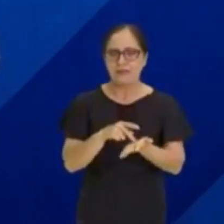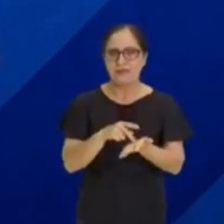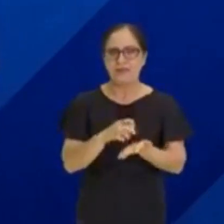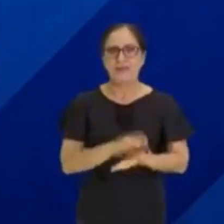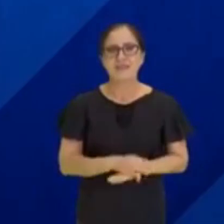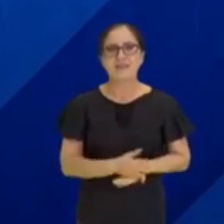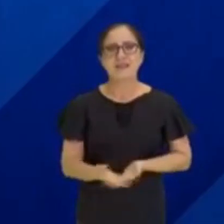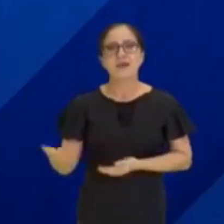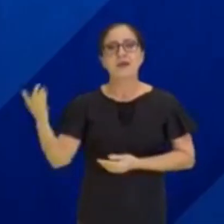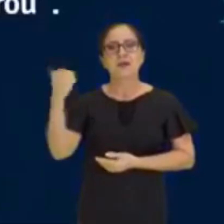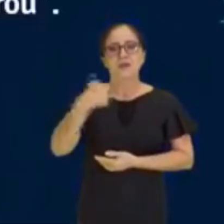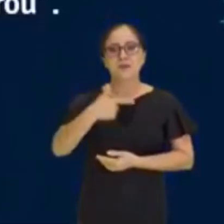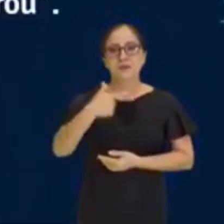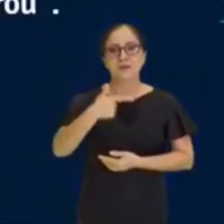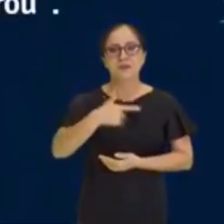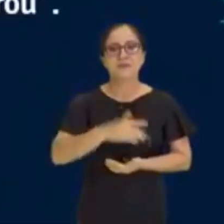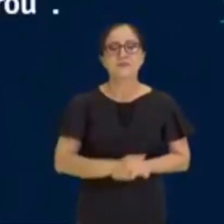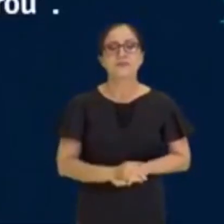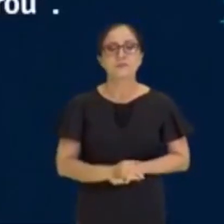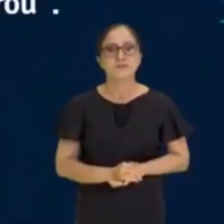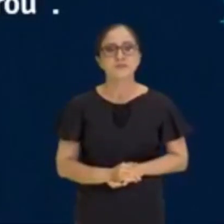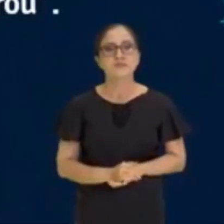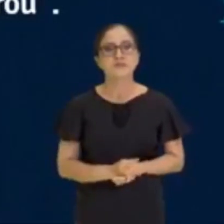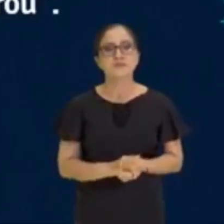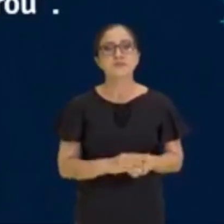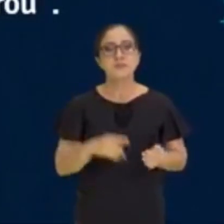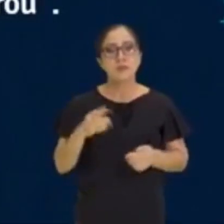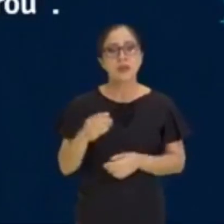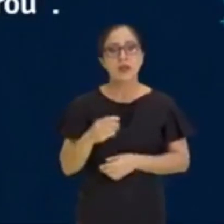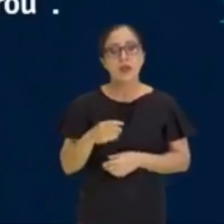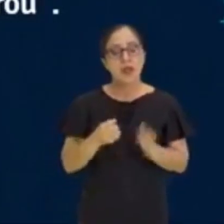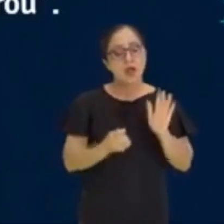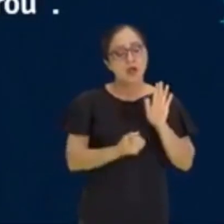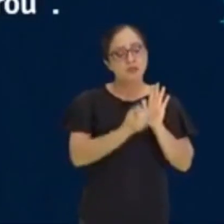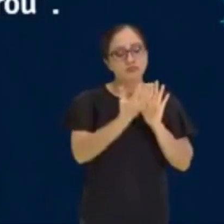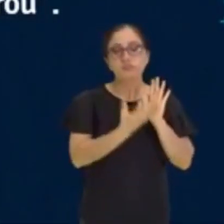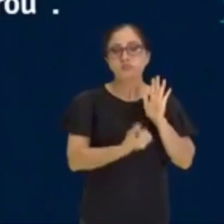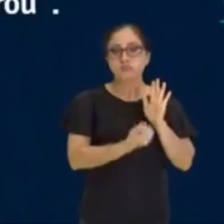questão. O eu lírico inicia